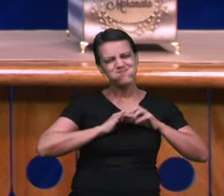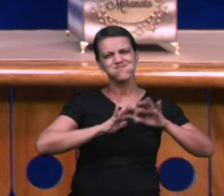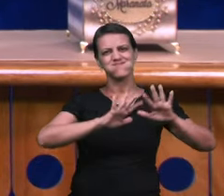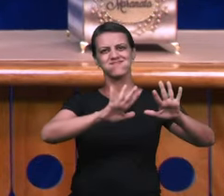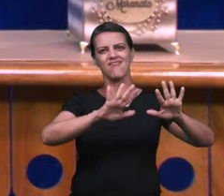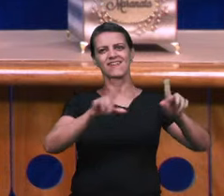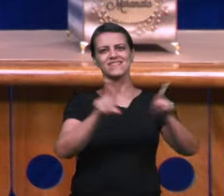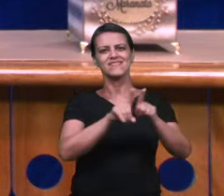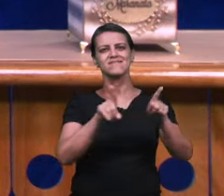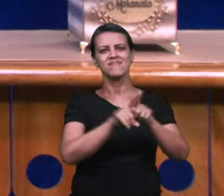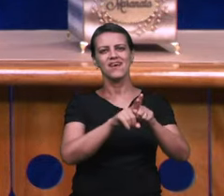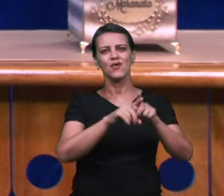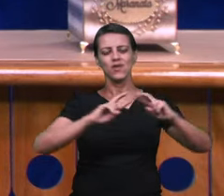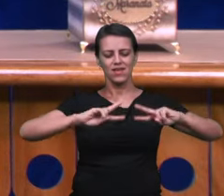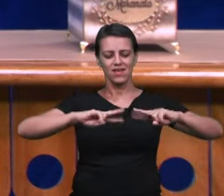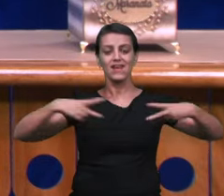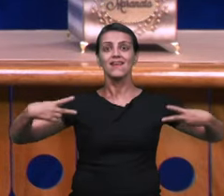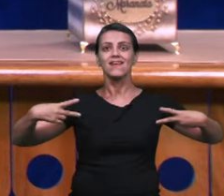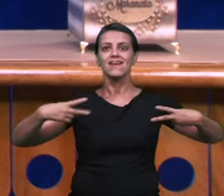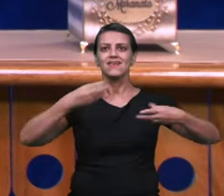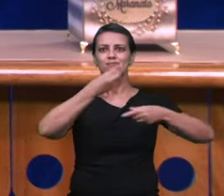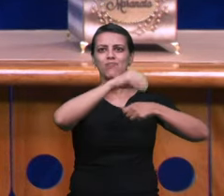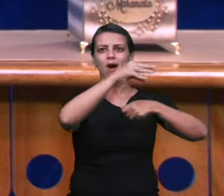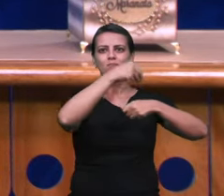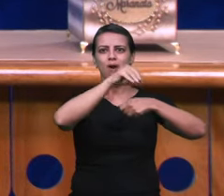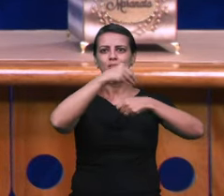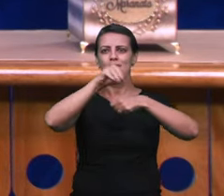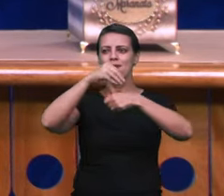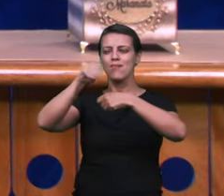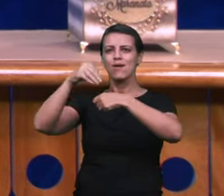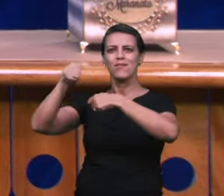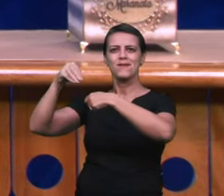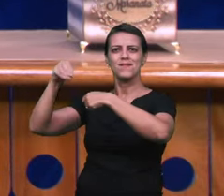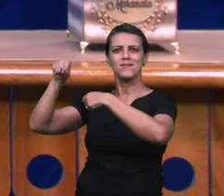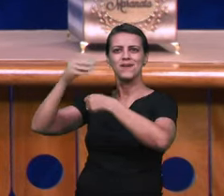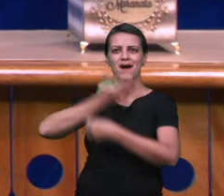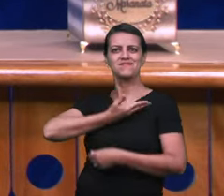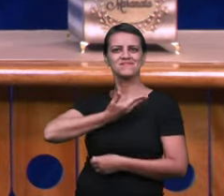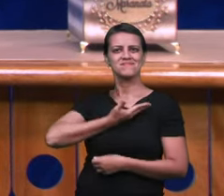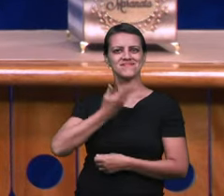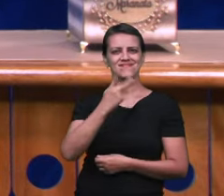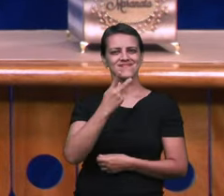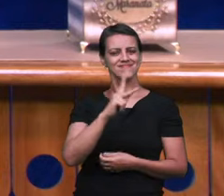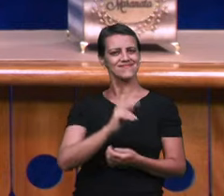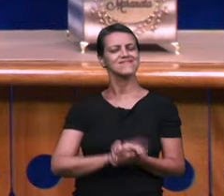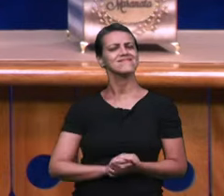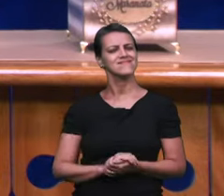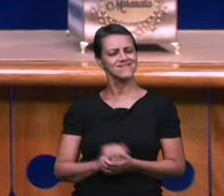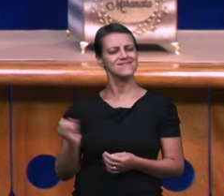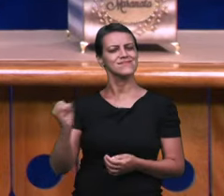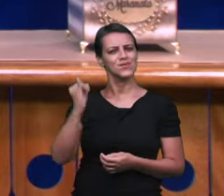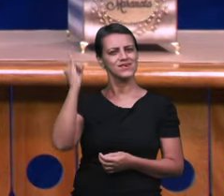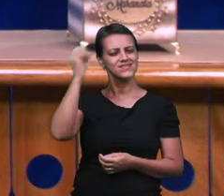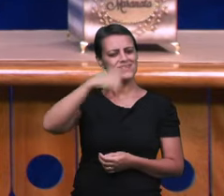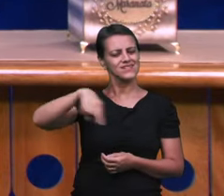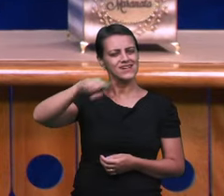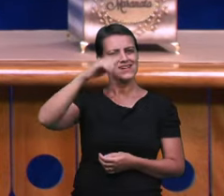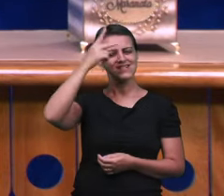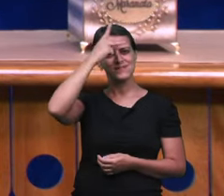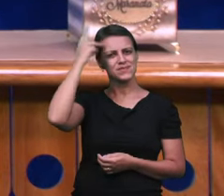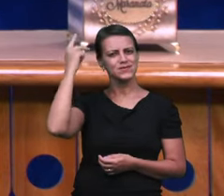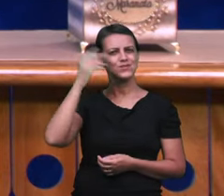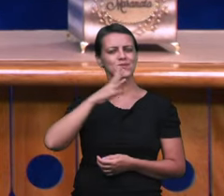Trombetas e Festas 3 com o maior número possível de pessoas que você puder. É muito importante que todos saibam